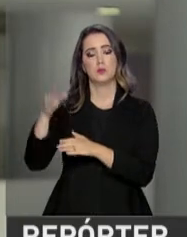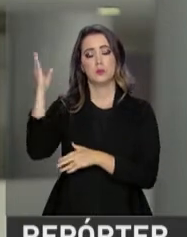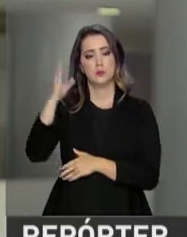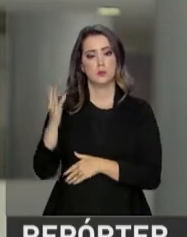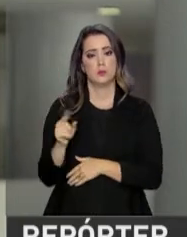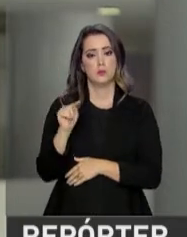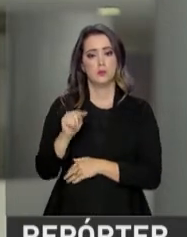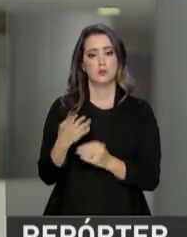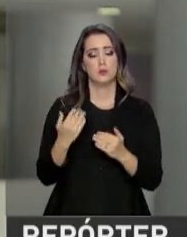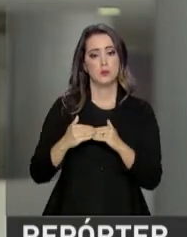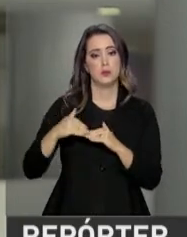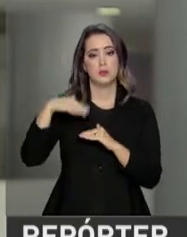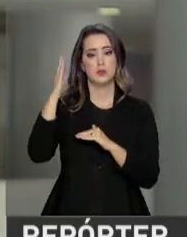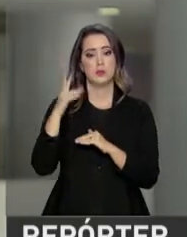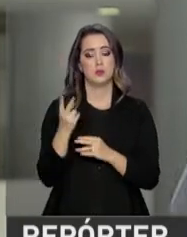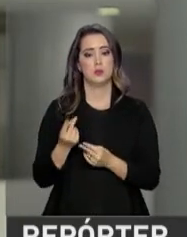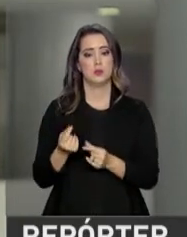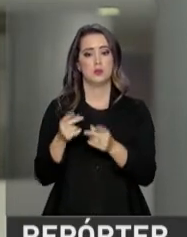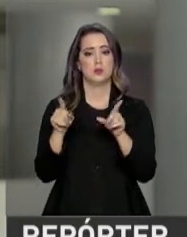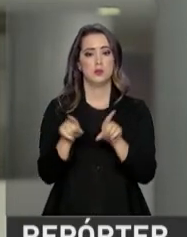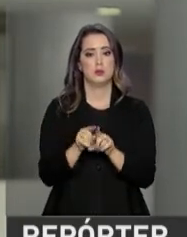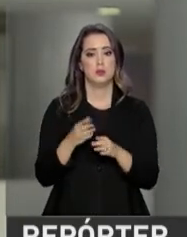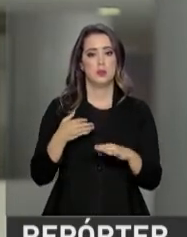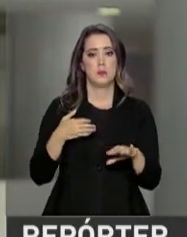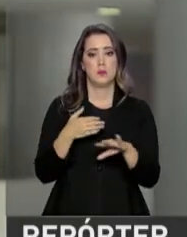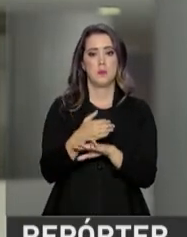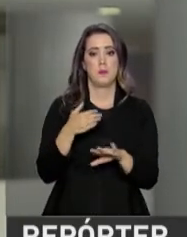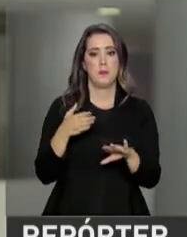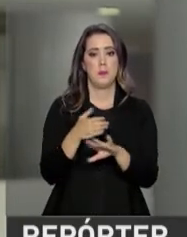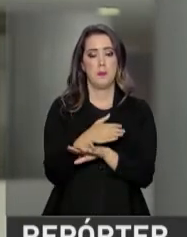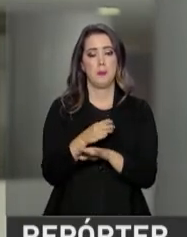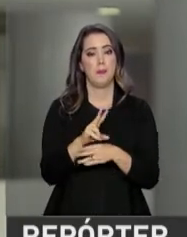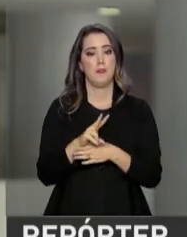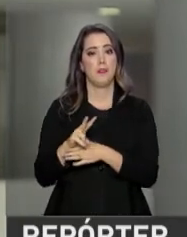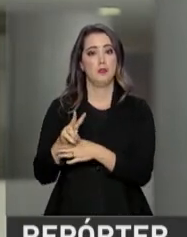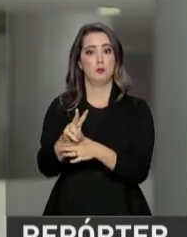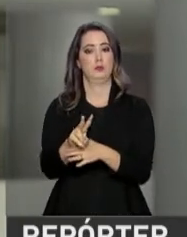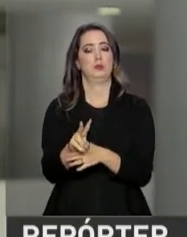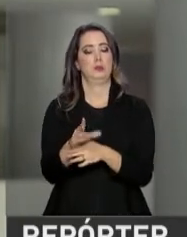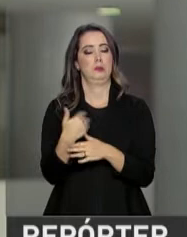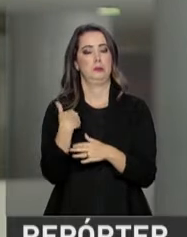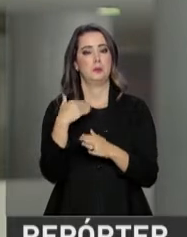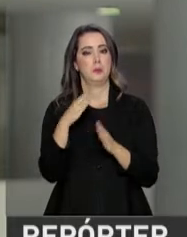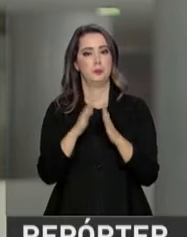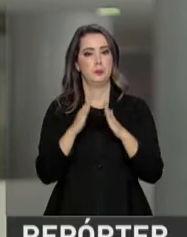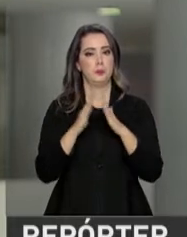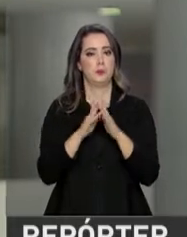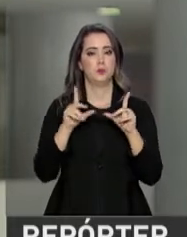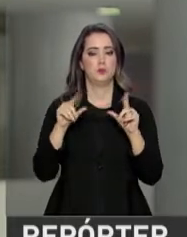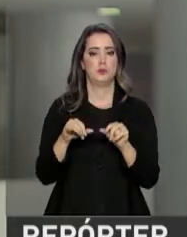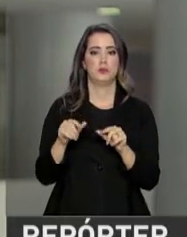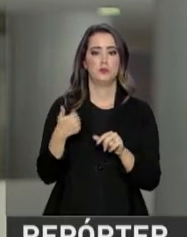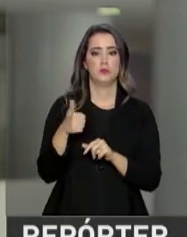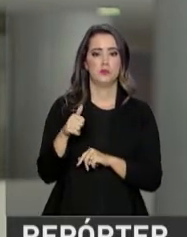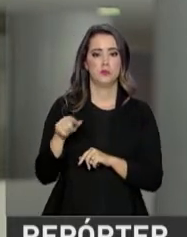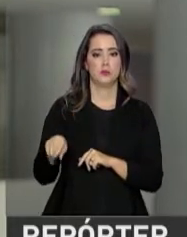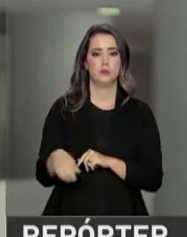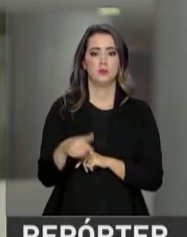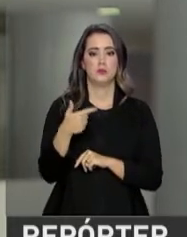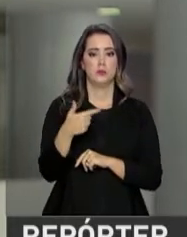acima desses valores que se enquadram no sistema de financiamento imobiliário as taxas caíram de